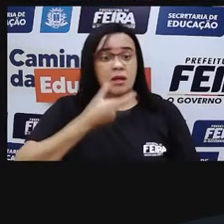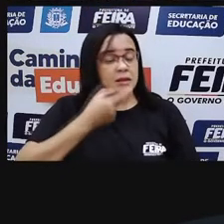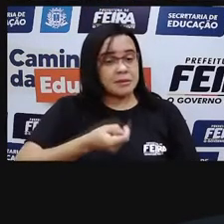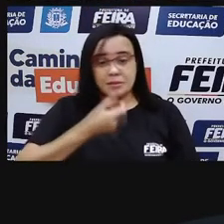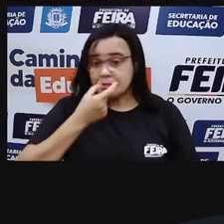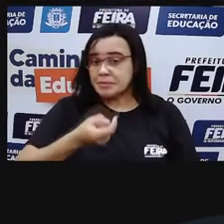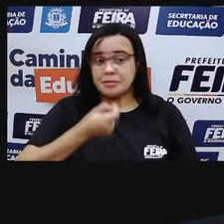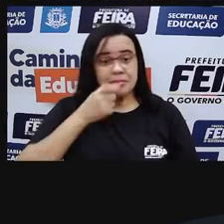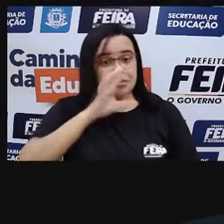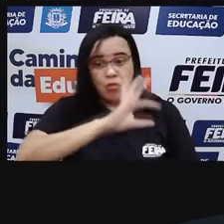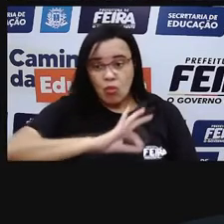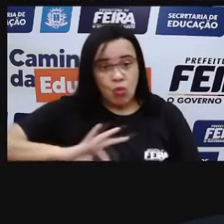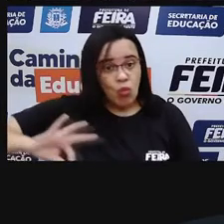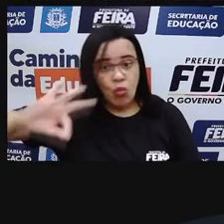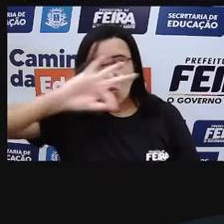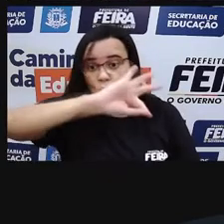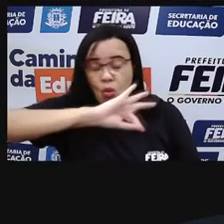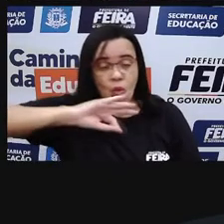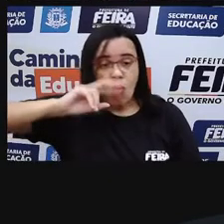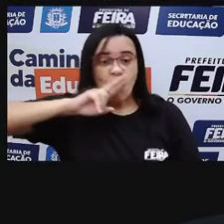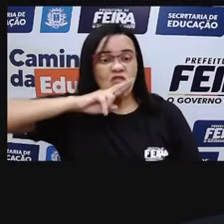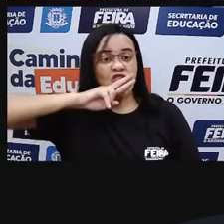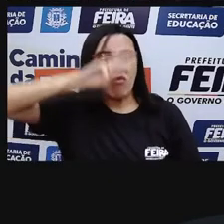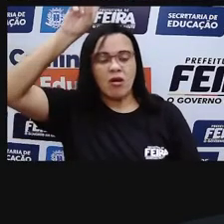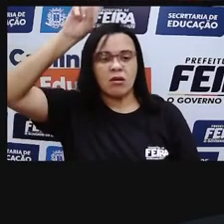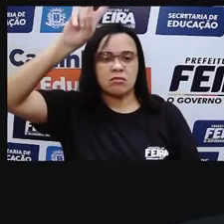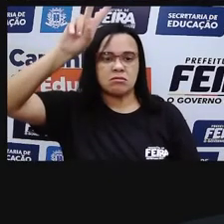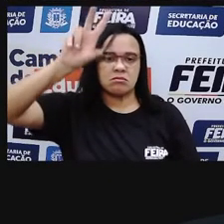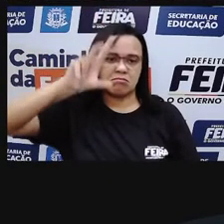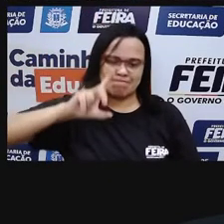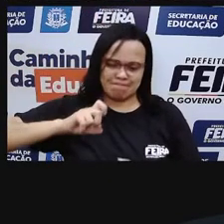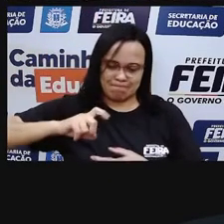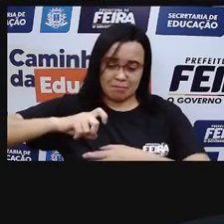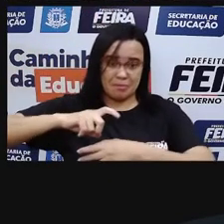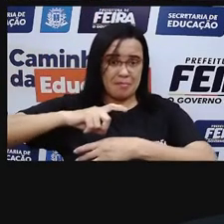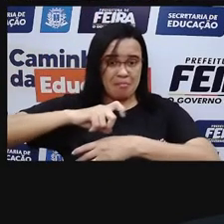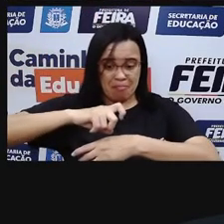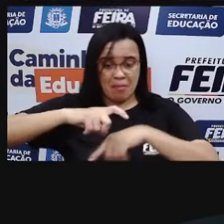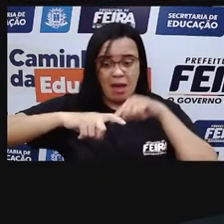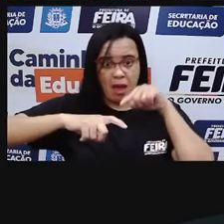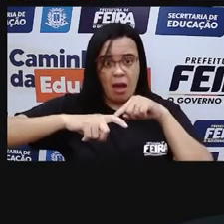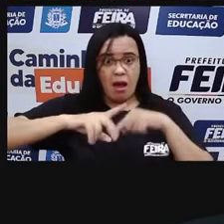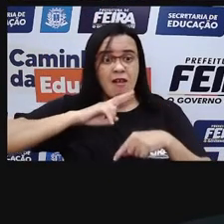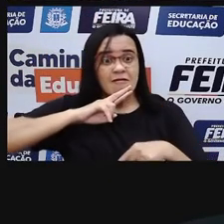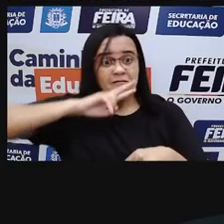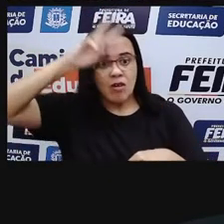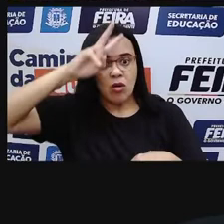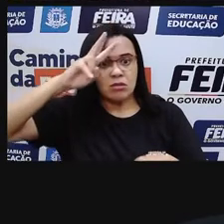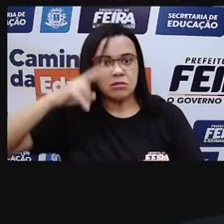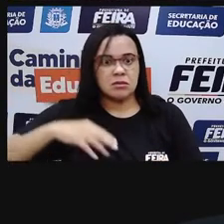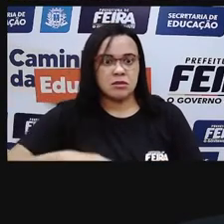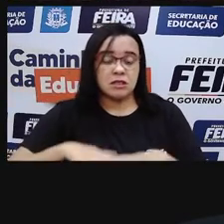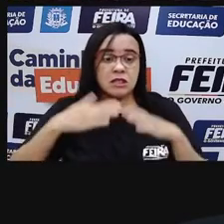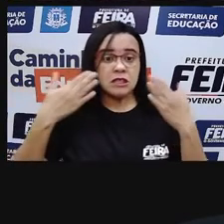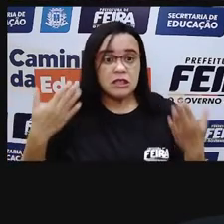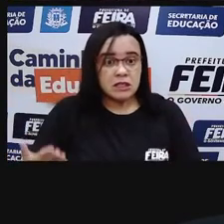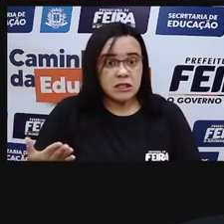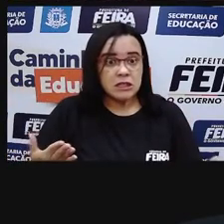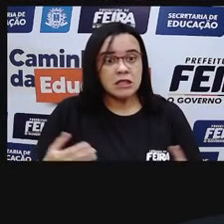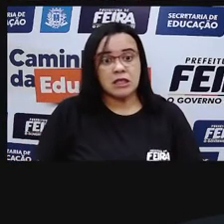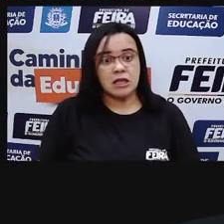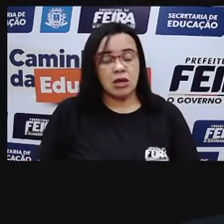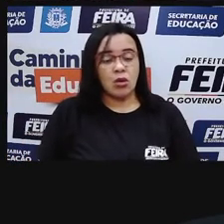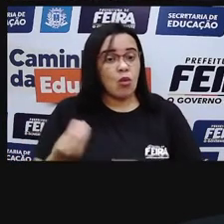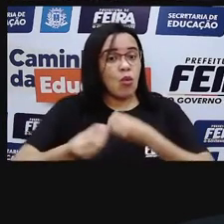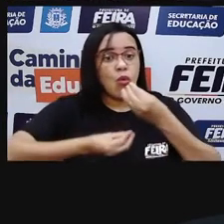gente tem no mercado. E aí, Pro, o que é que faz? Aí, o que faz é que a gente não tem remédio, a